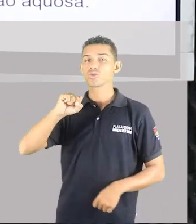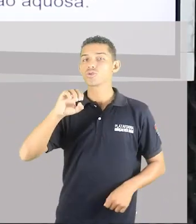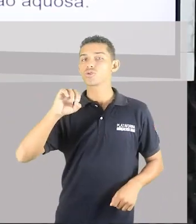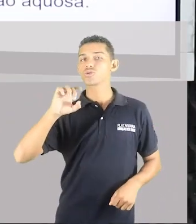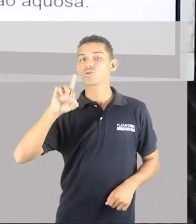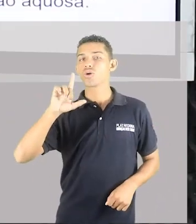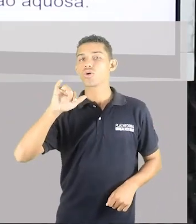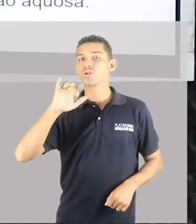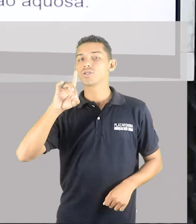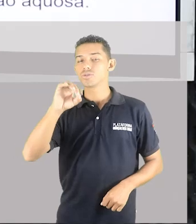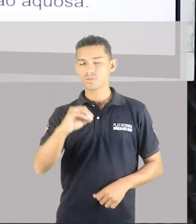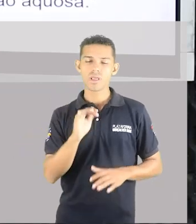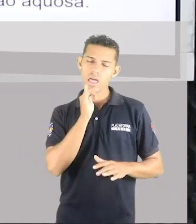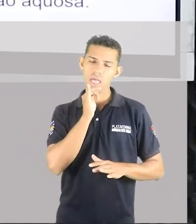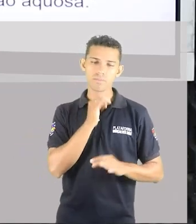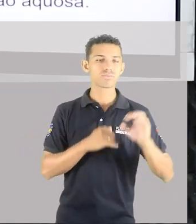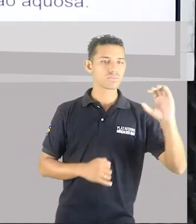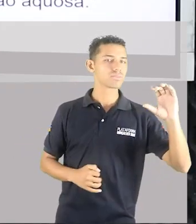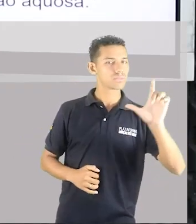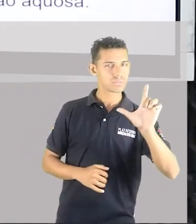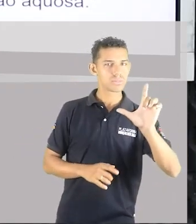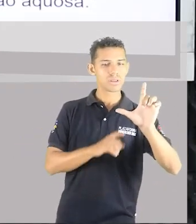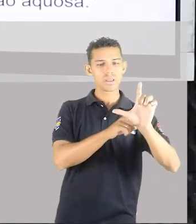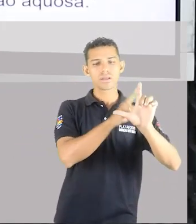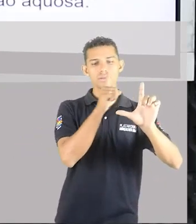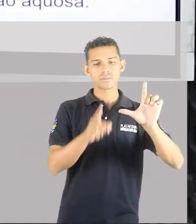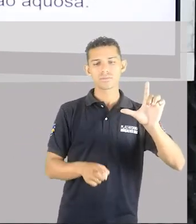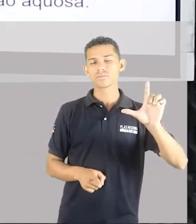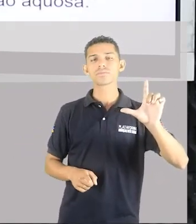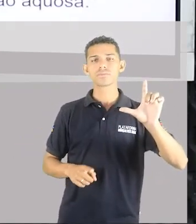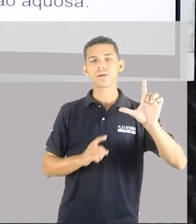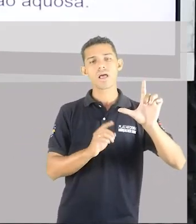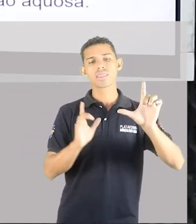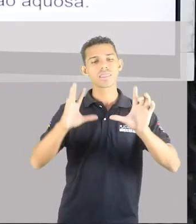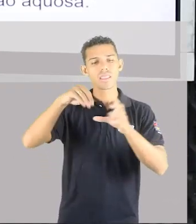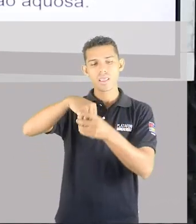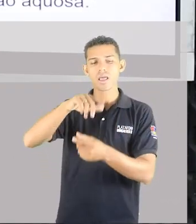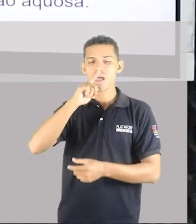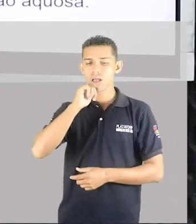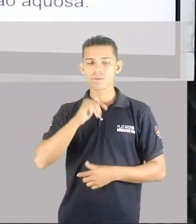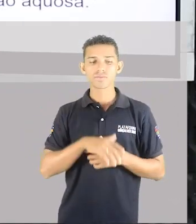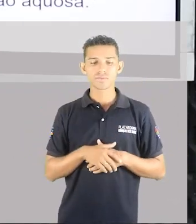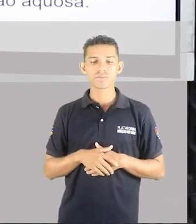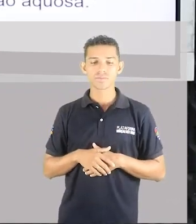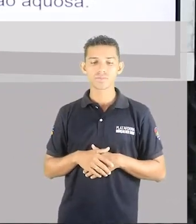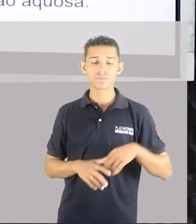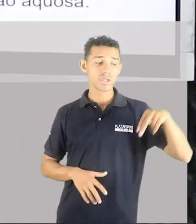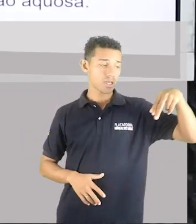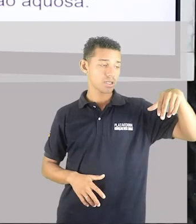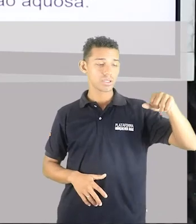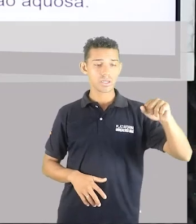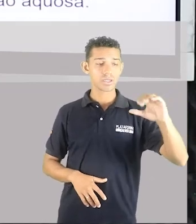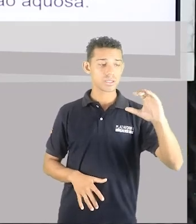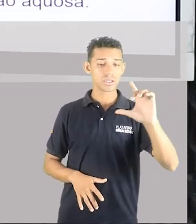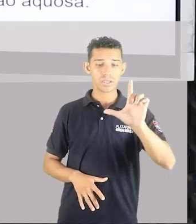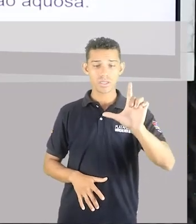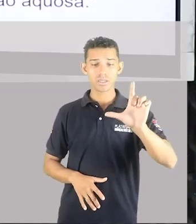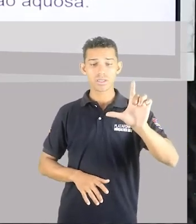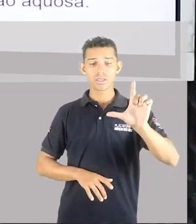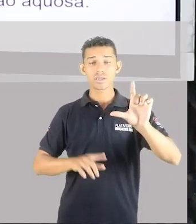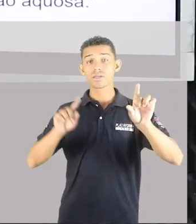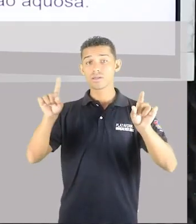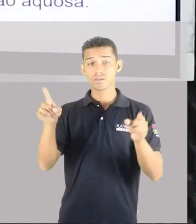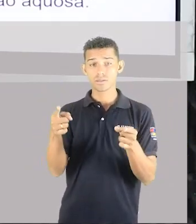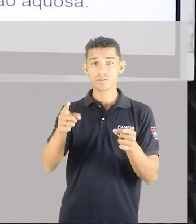Vamos supor que tu pegou cloreto de sódio, NaCl, e colocou na água. Então você tem NaCl, ó, dissolvido na